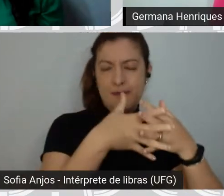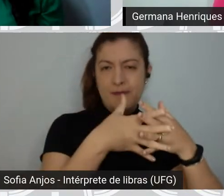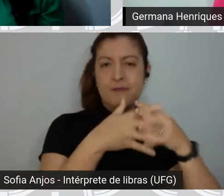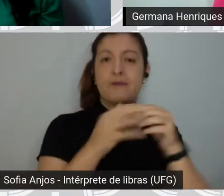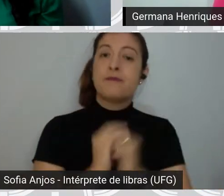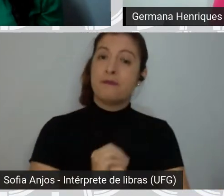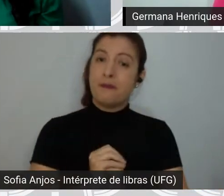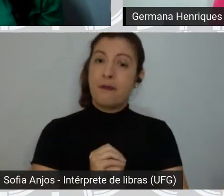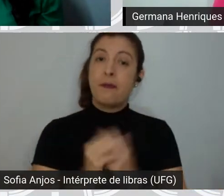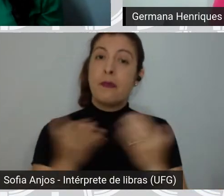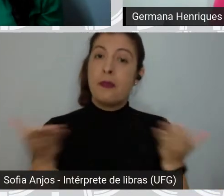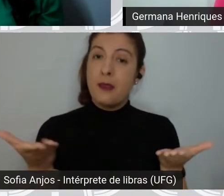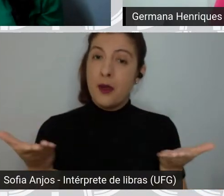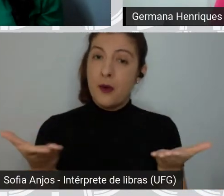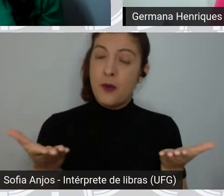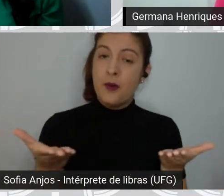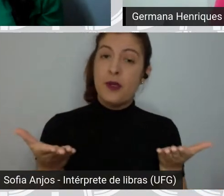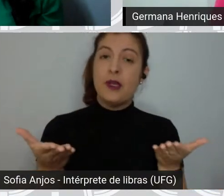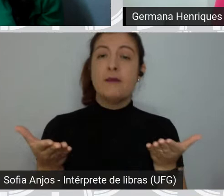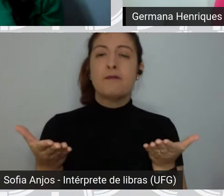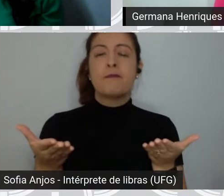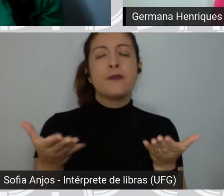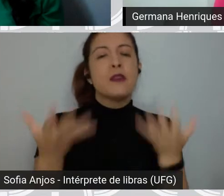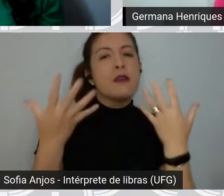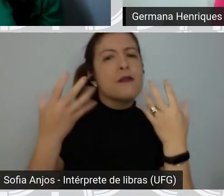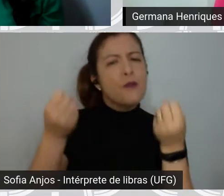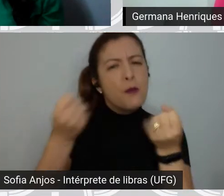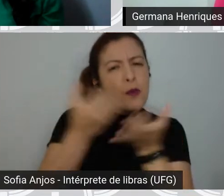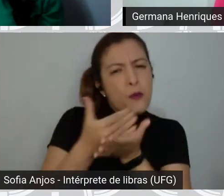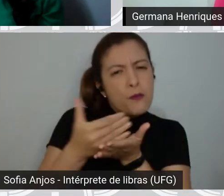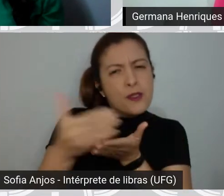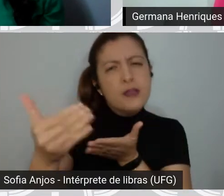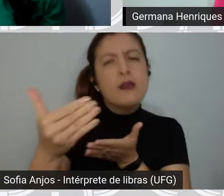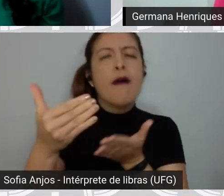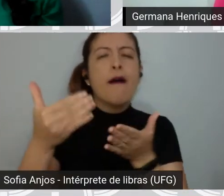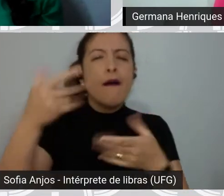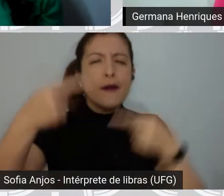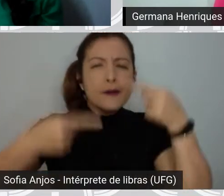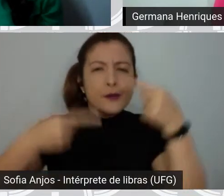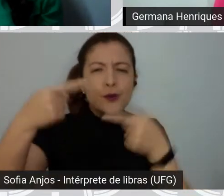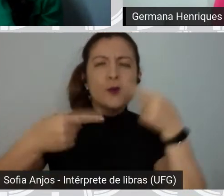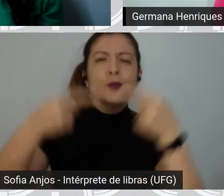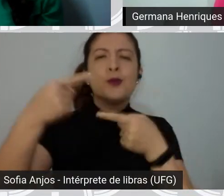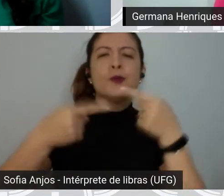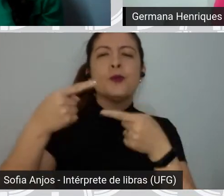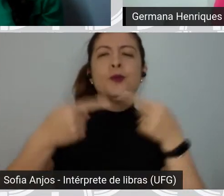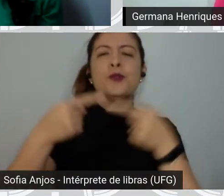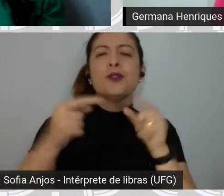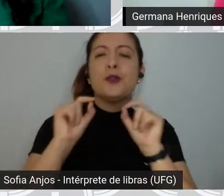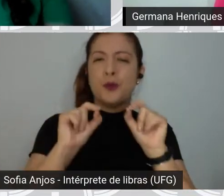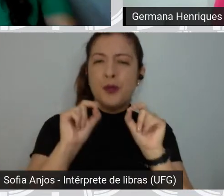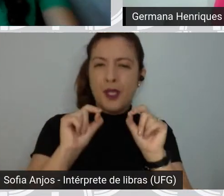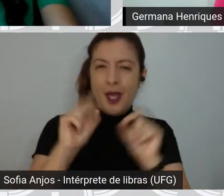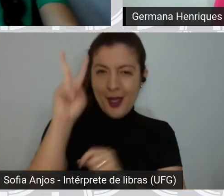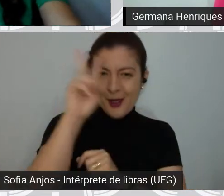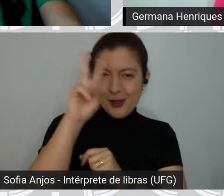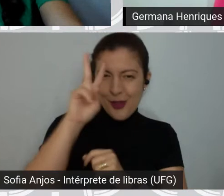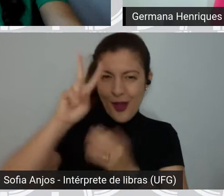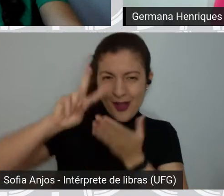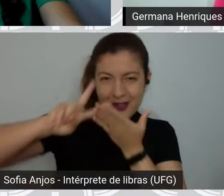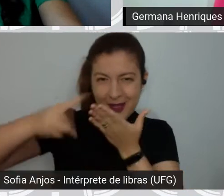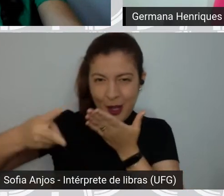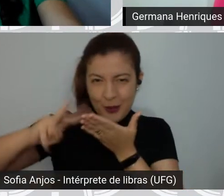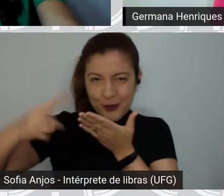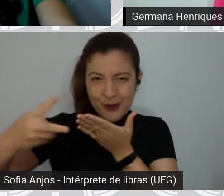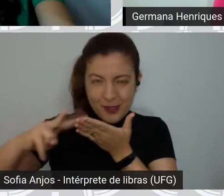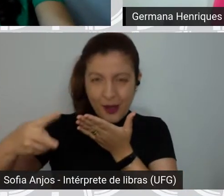lugar, colocar algumas bases para a discussão dessa questão da história da tradução como narrativas no plural,